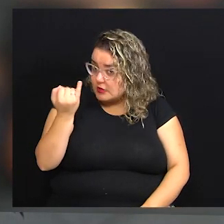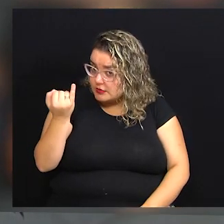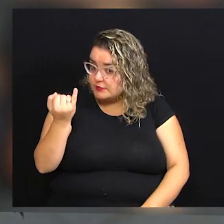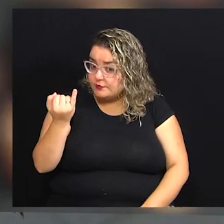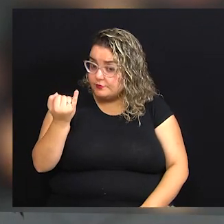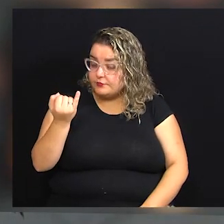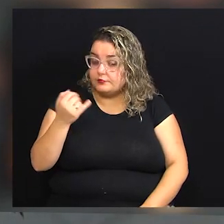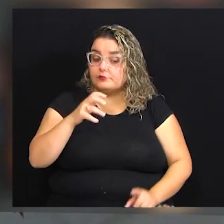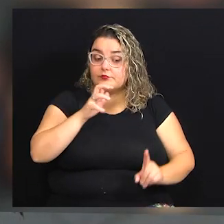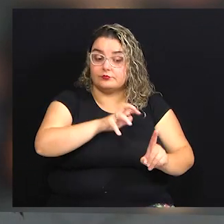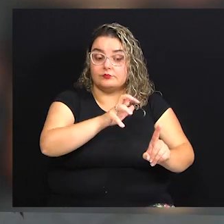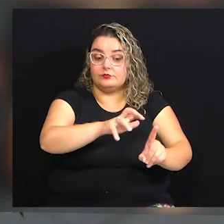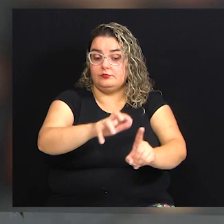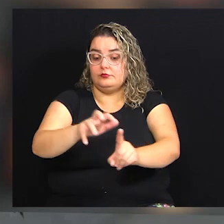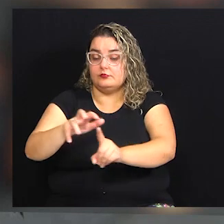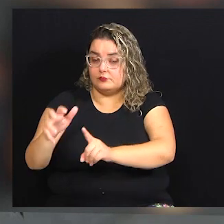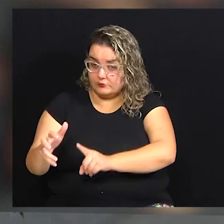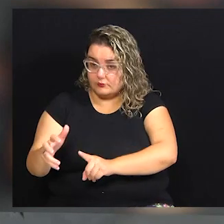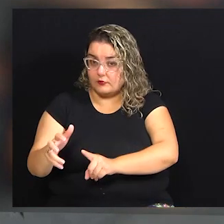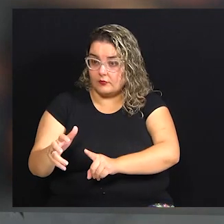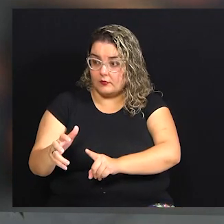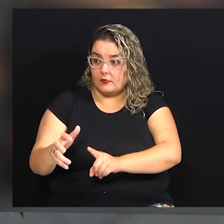importante e que afeta, né,